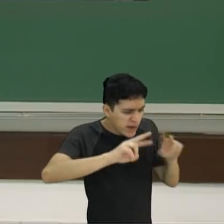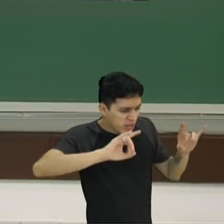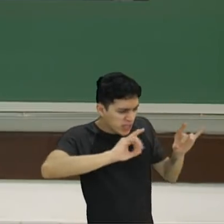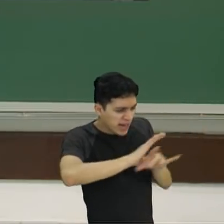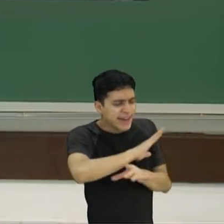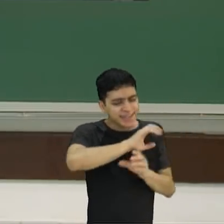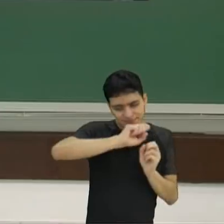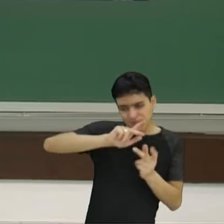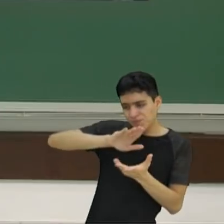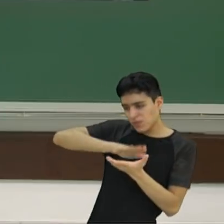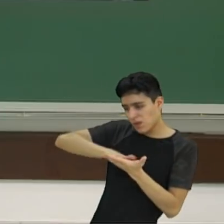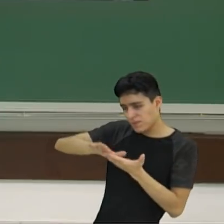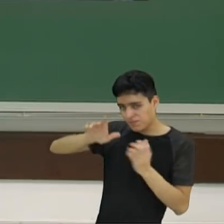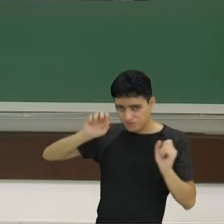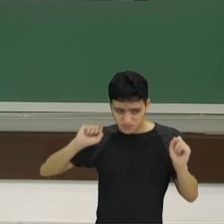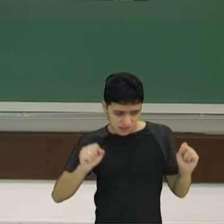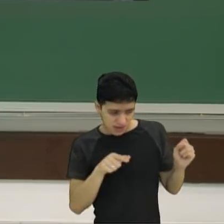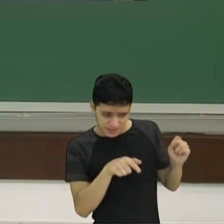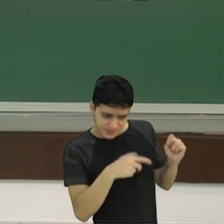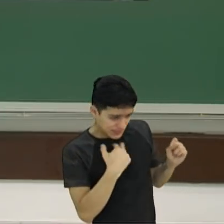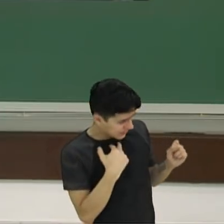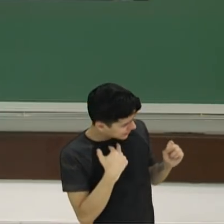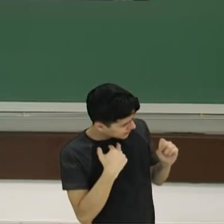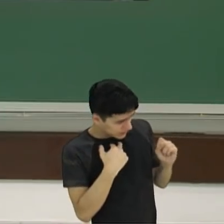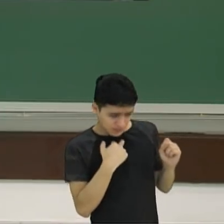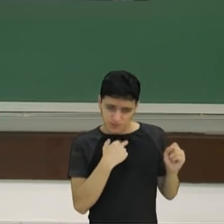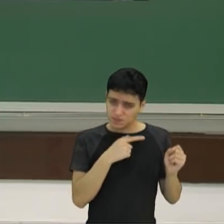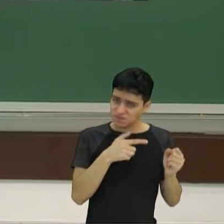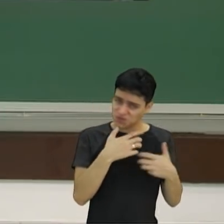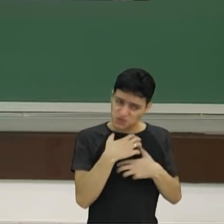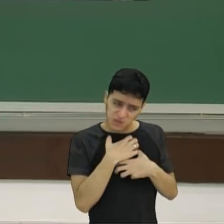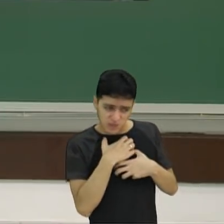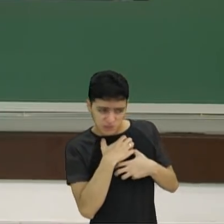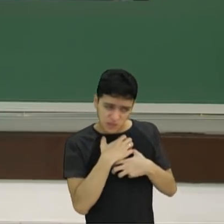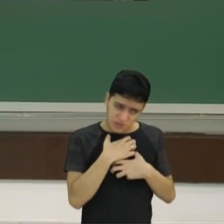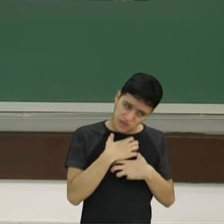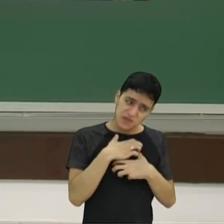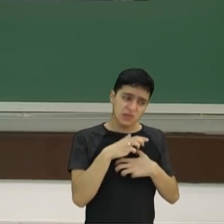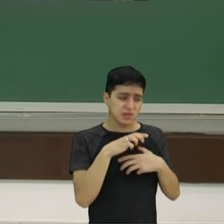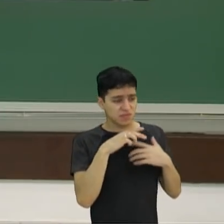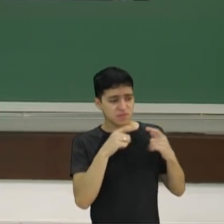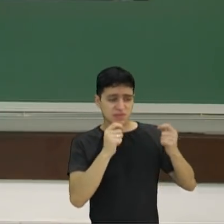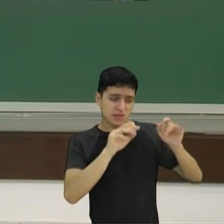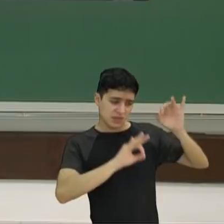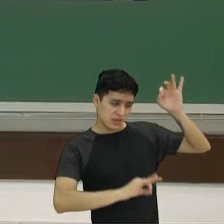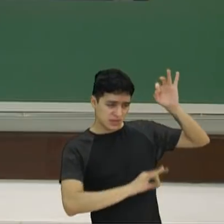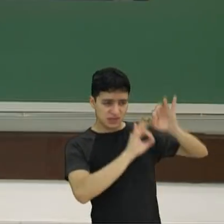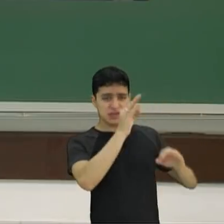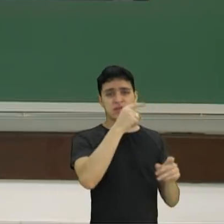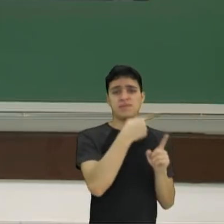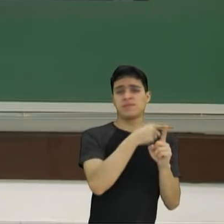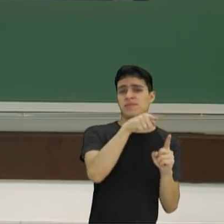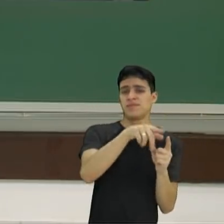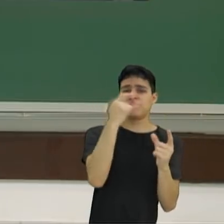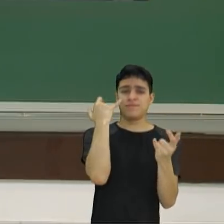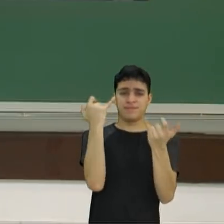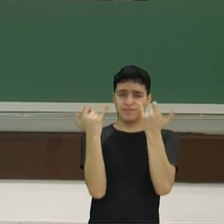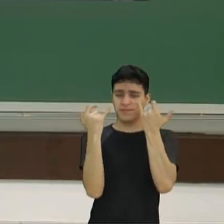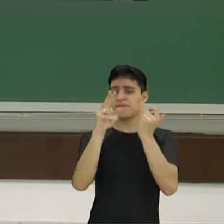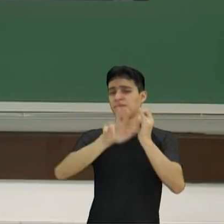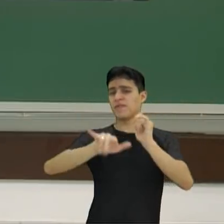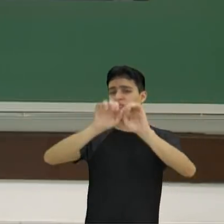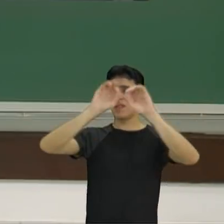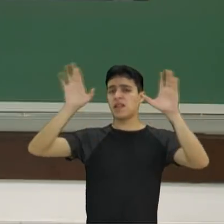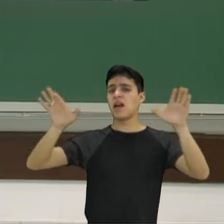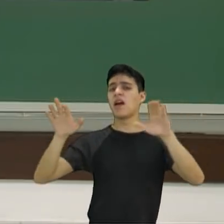deixava publicar, isso aqui tem que transmitir dessa forma. Assim a informação vai realmente informar, né?